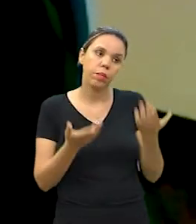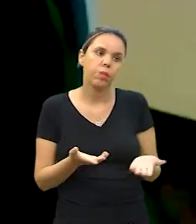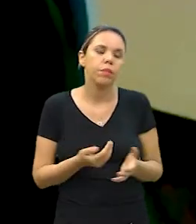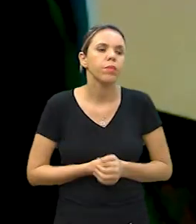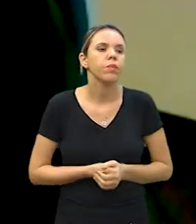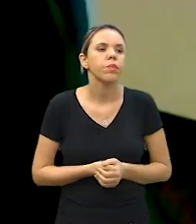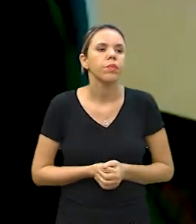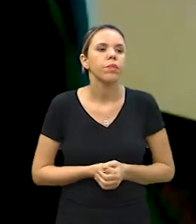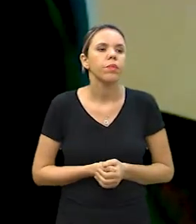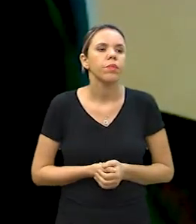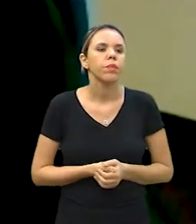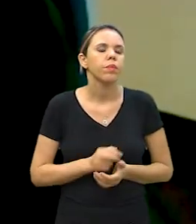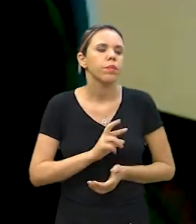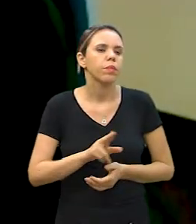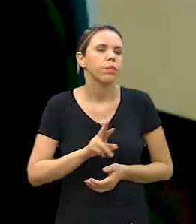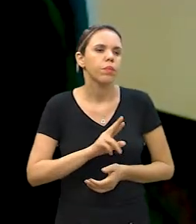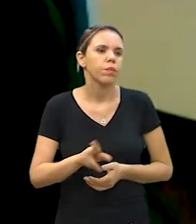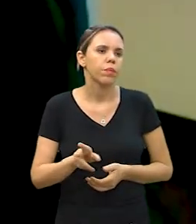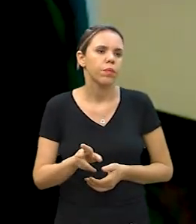Campinas